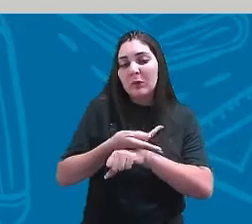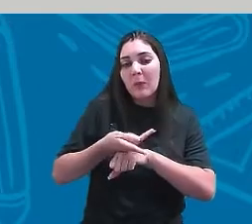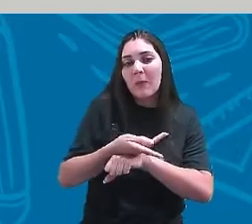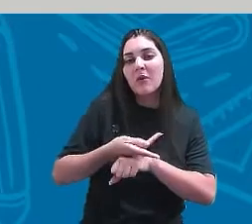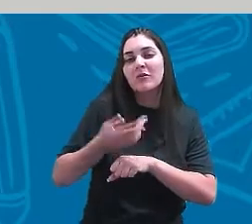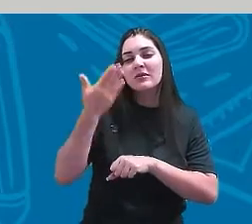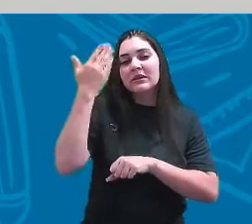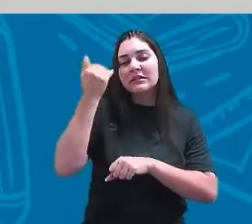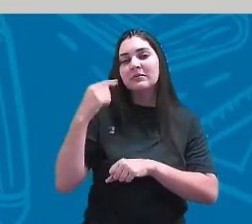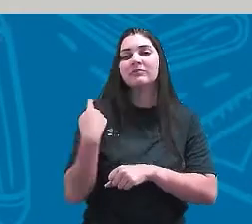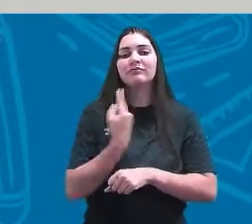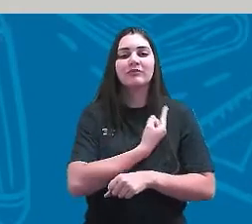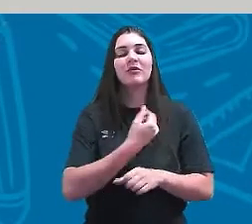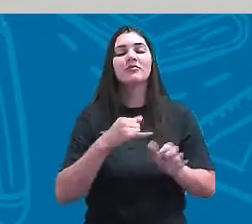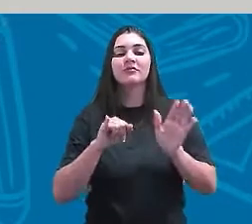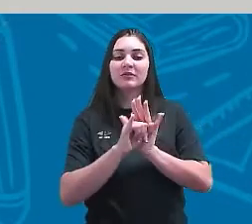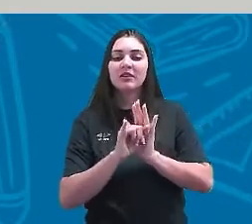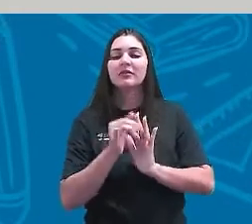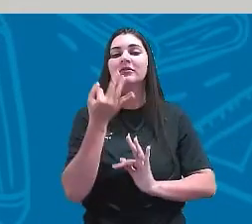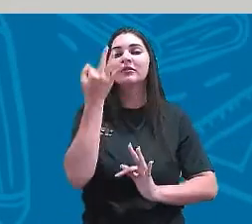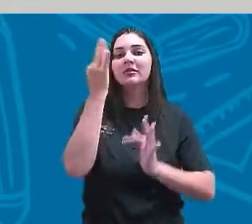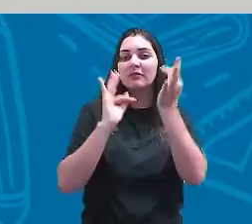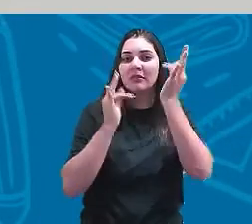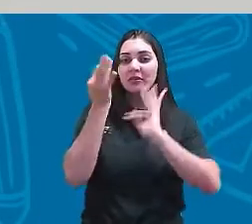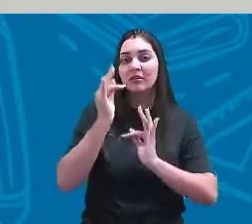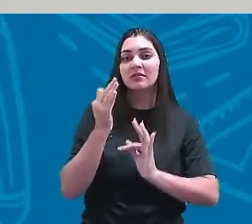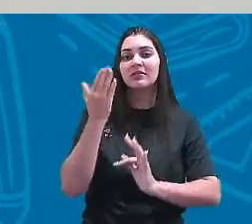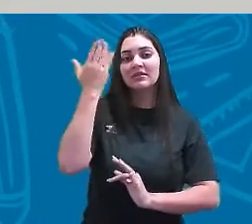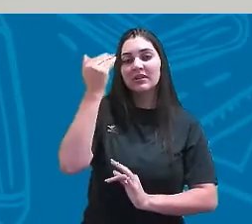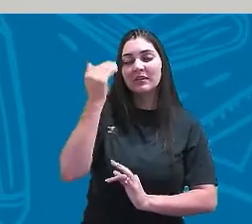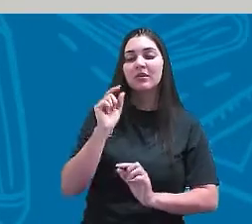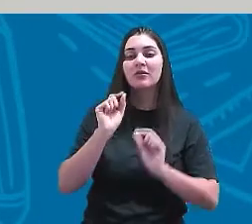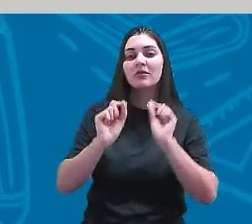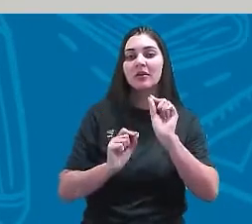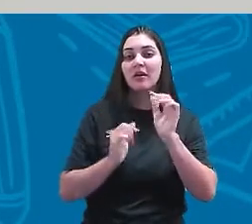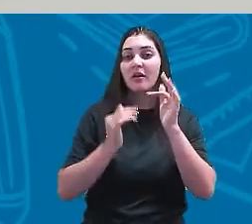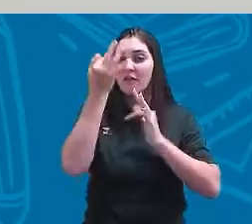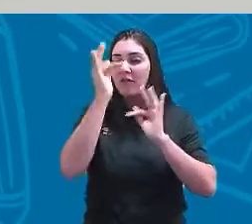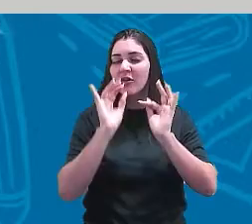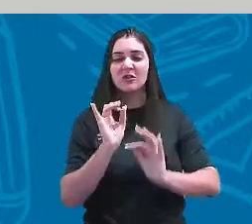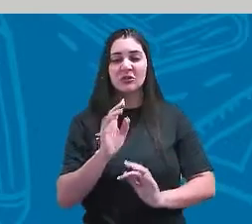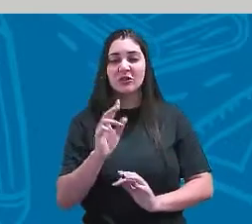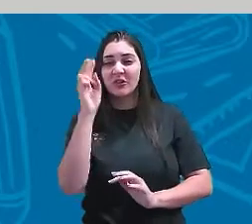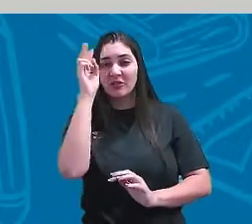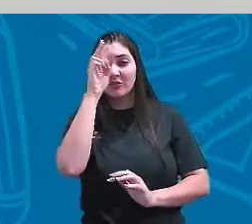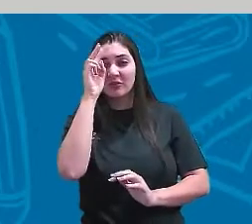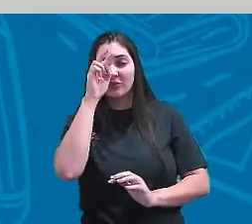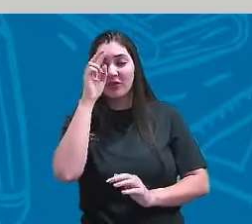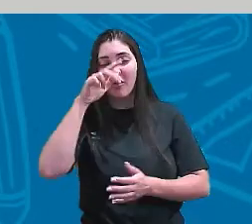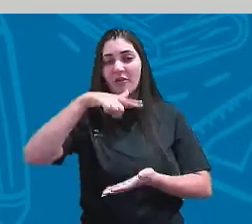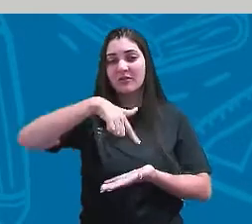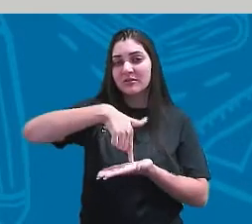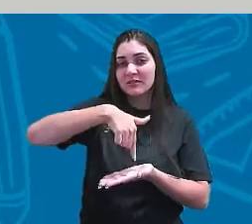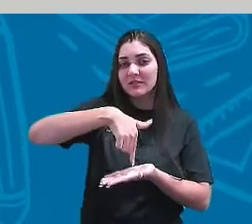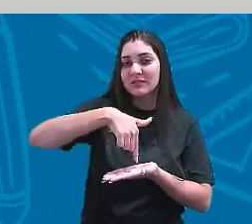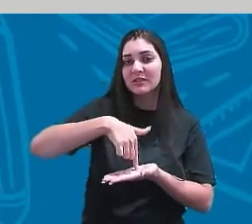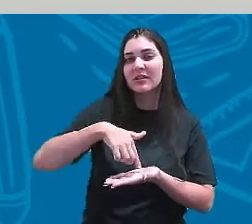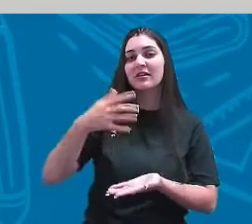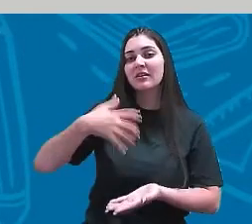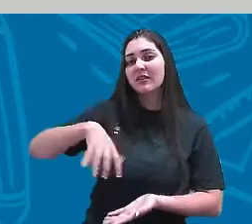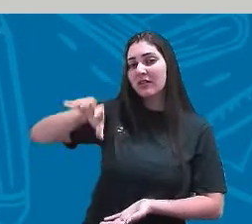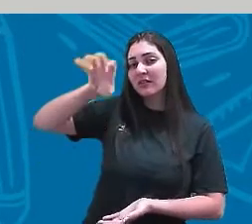nosso folclore, sobre a nossa identidade. Quando vocês sabiam que o folclore não só é a lenda do Saci Pererê, da Iara, que o